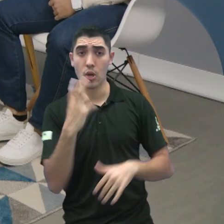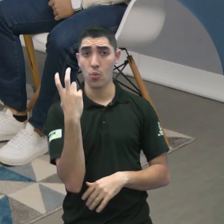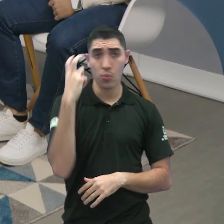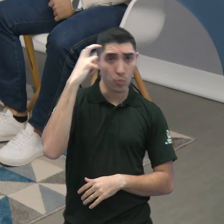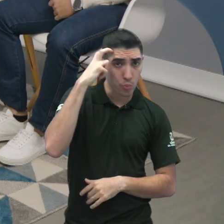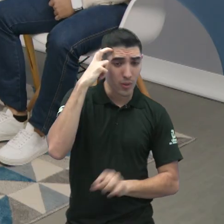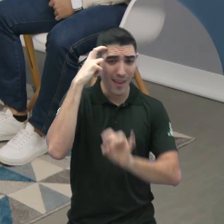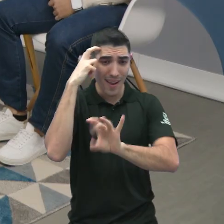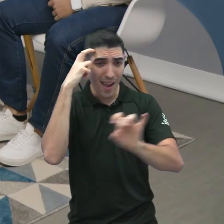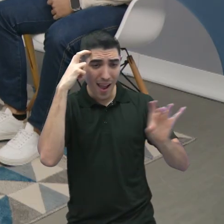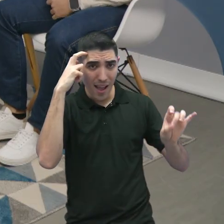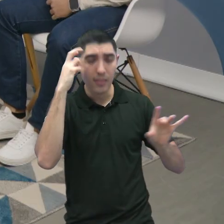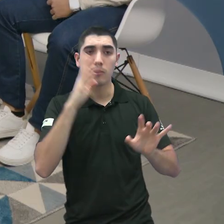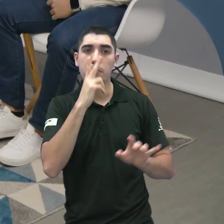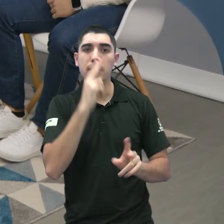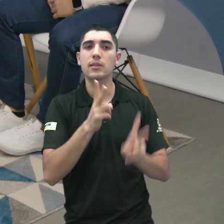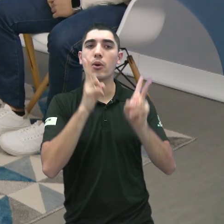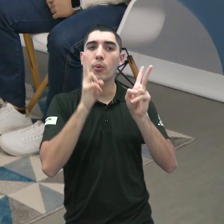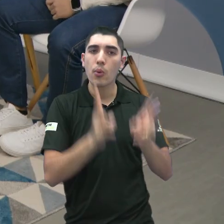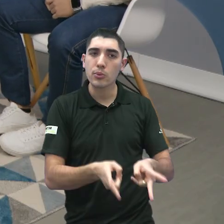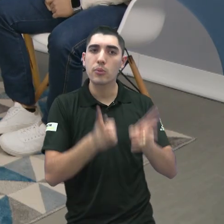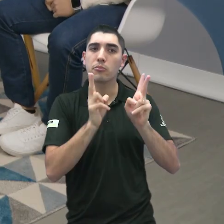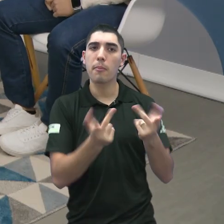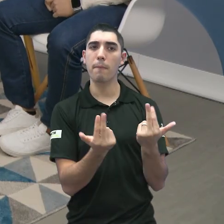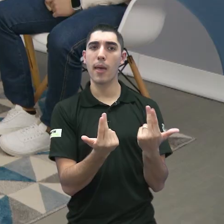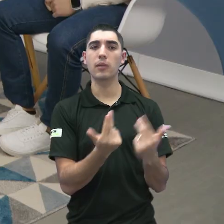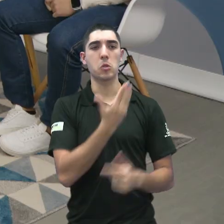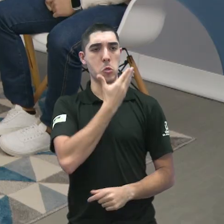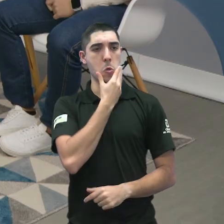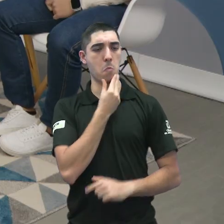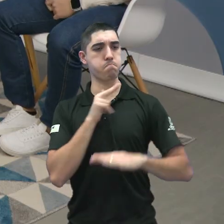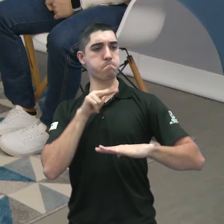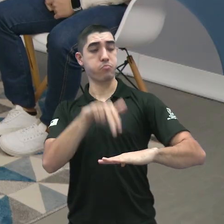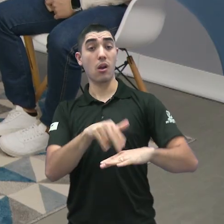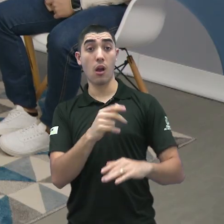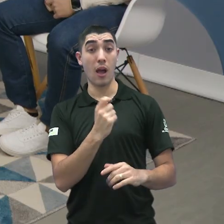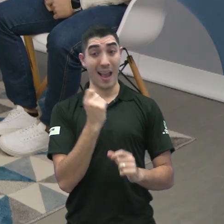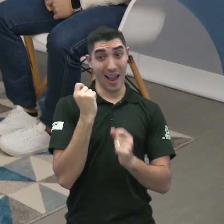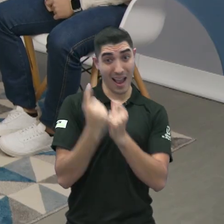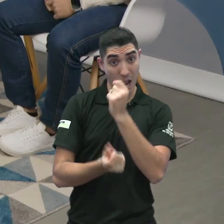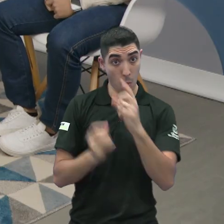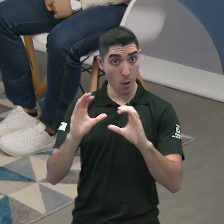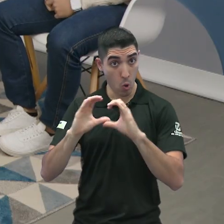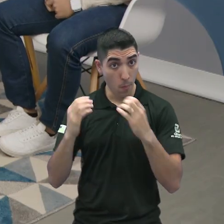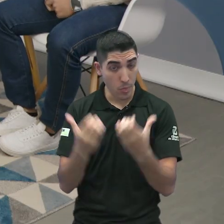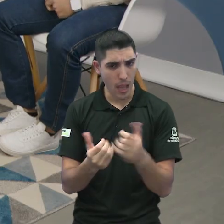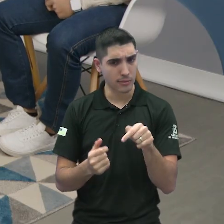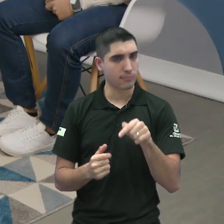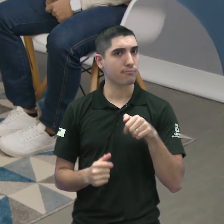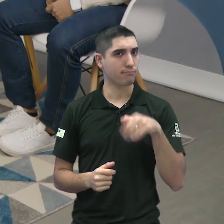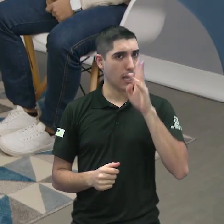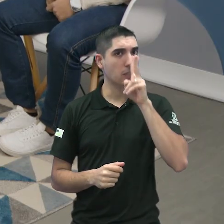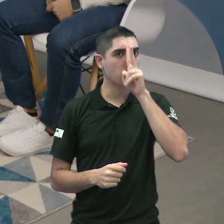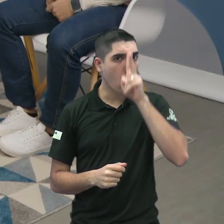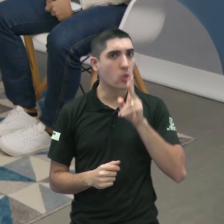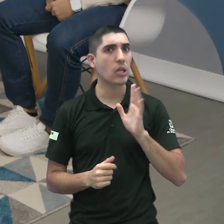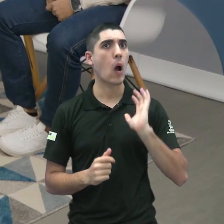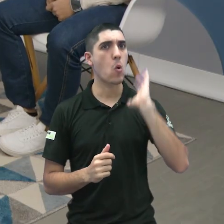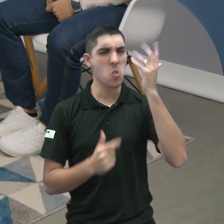né, mas esse conceito ele sobrevive, né, em algumas comunidades até de uma forma mais forte do que a